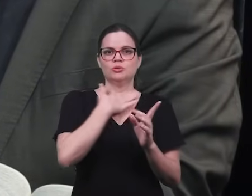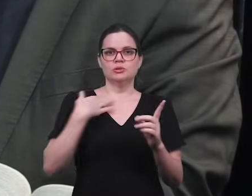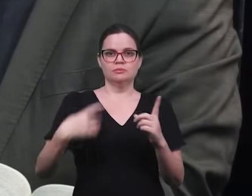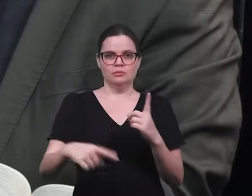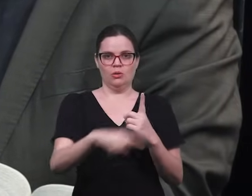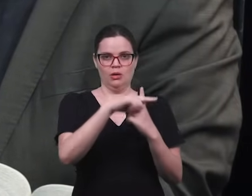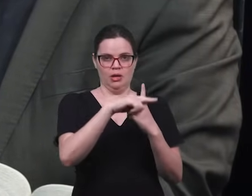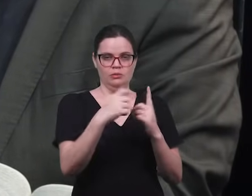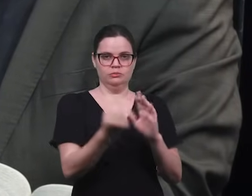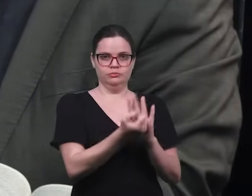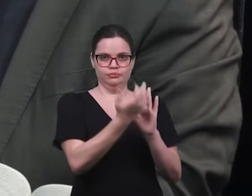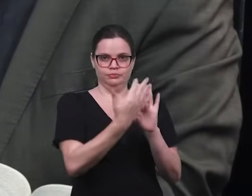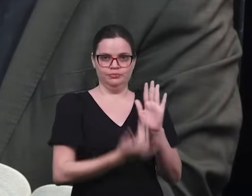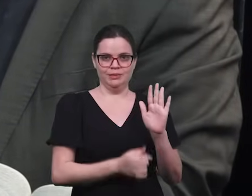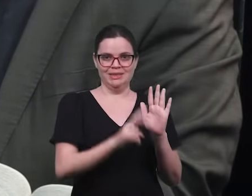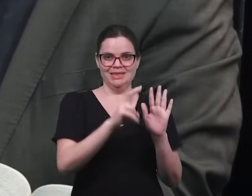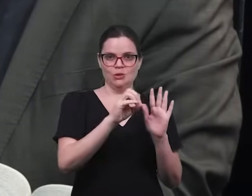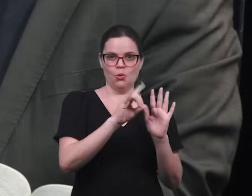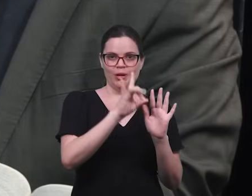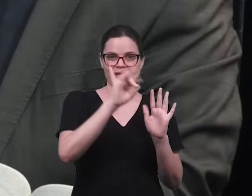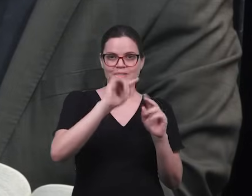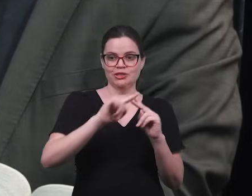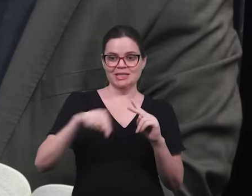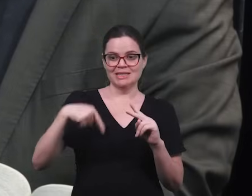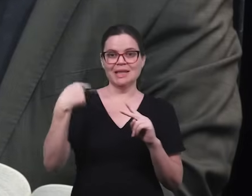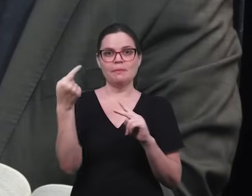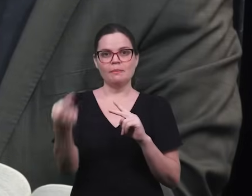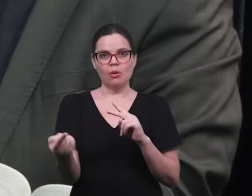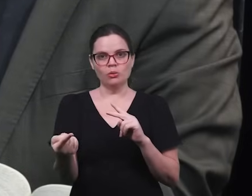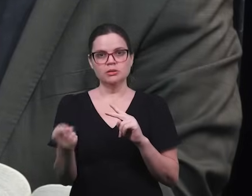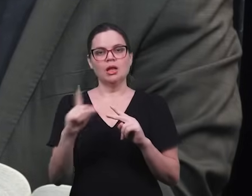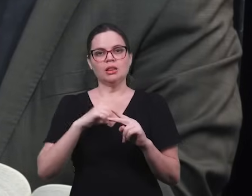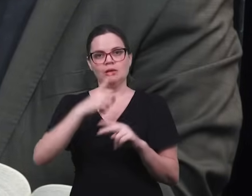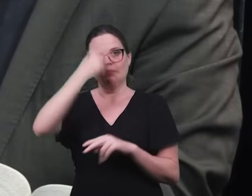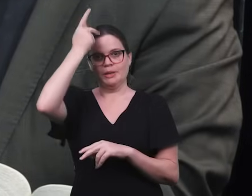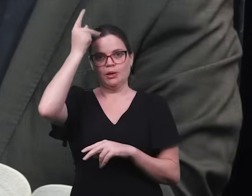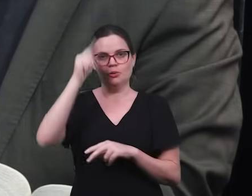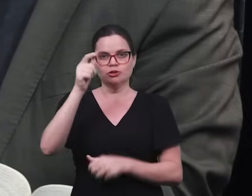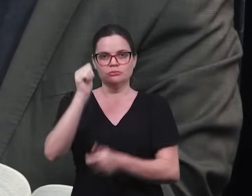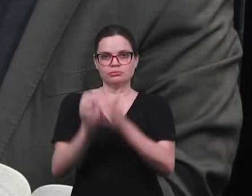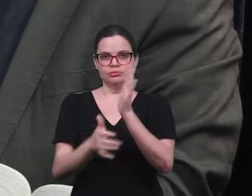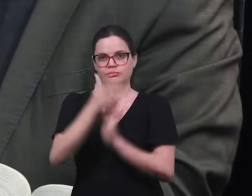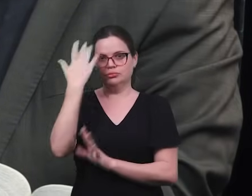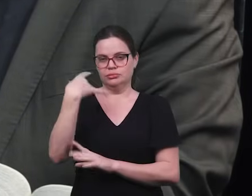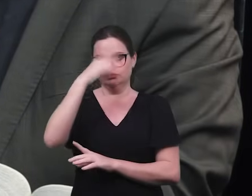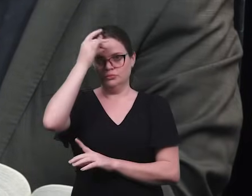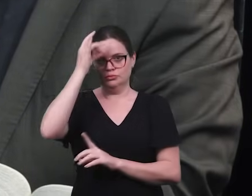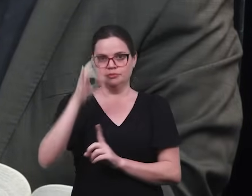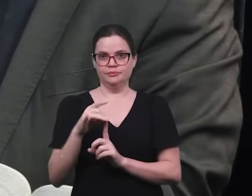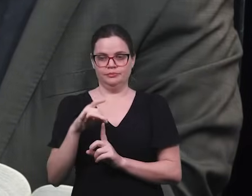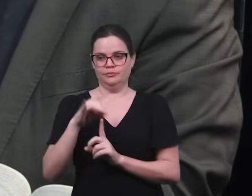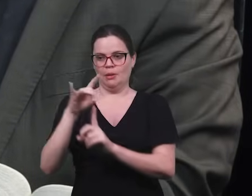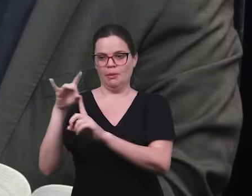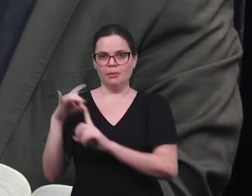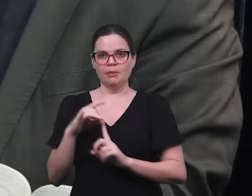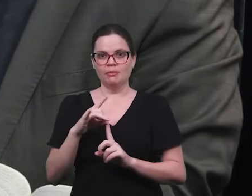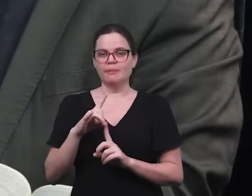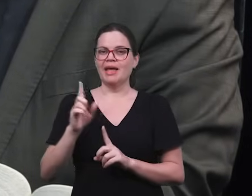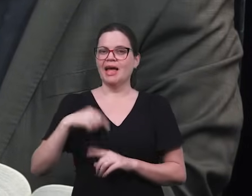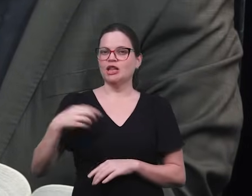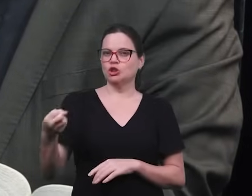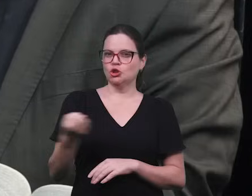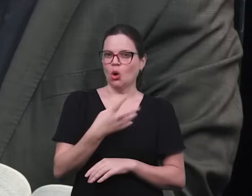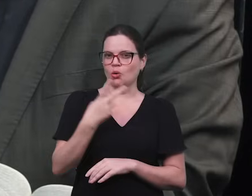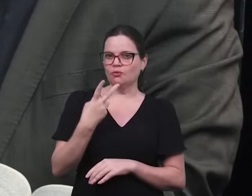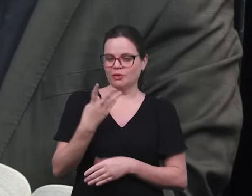realidade, não foi algo novo para o projeto. Não é nada novo. Ele veio fazendo